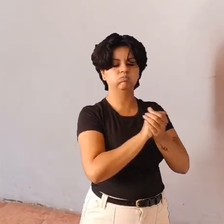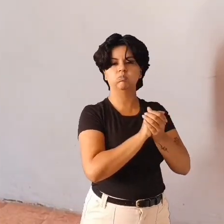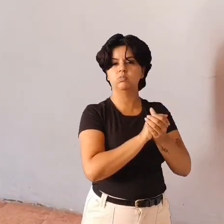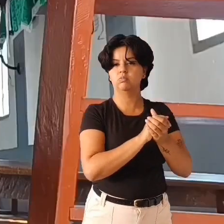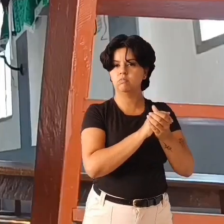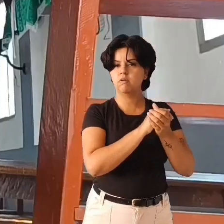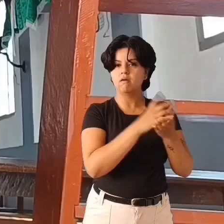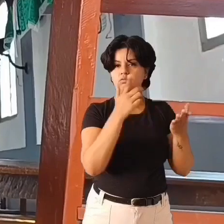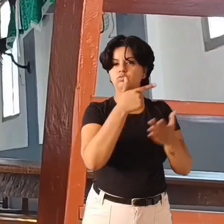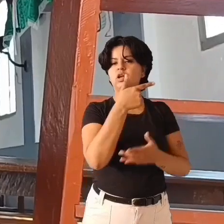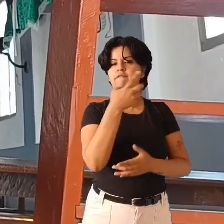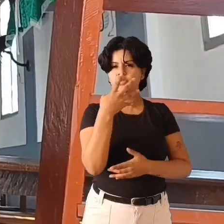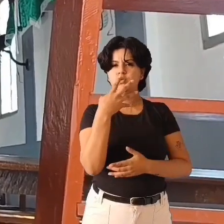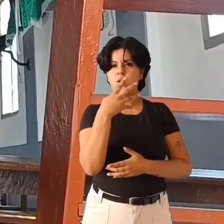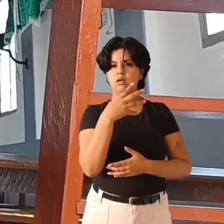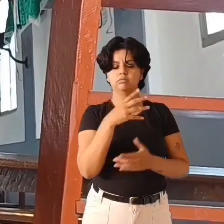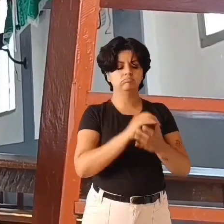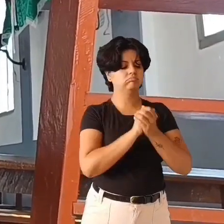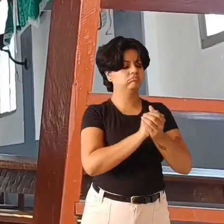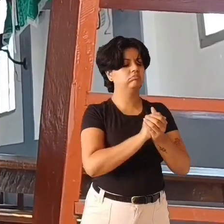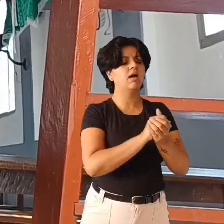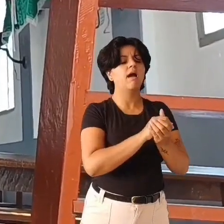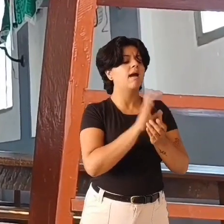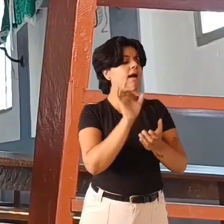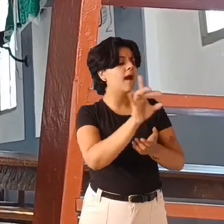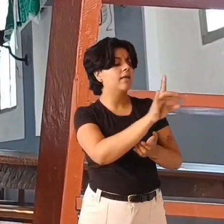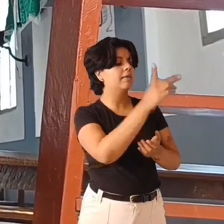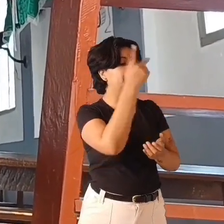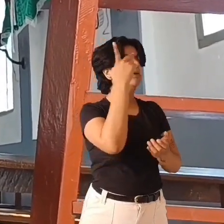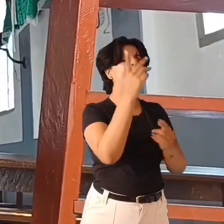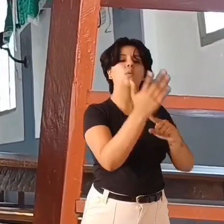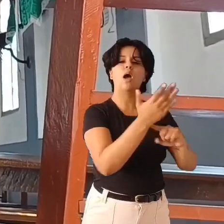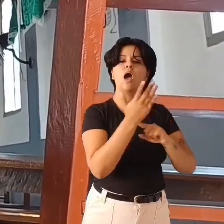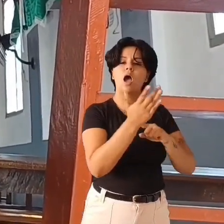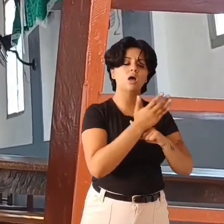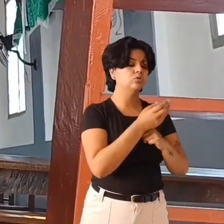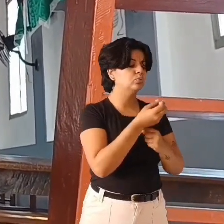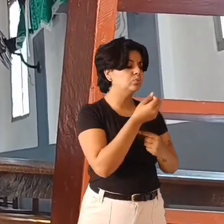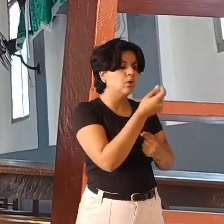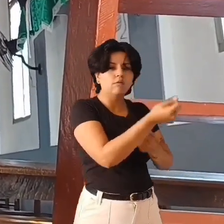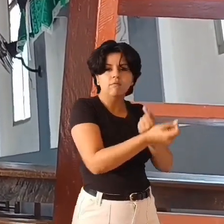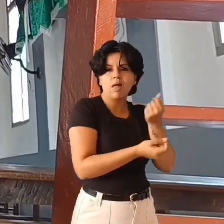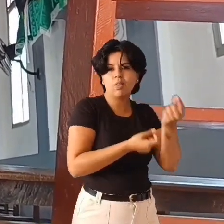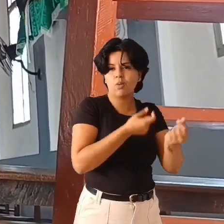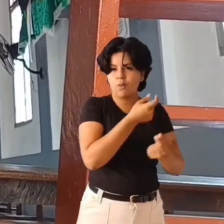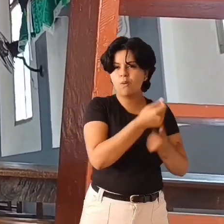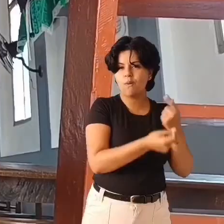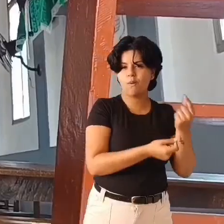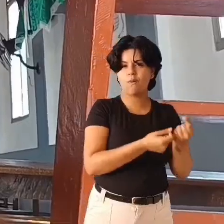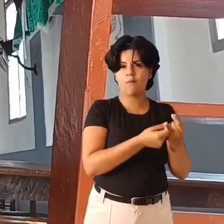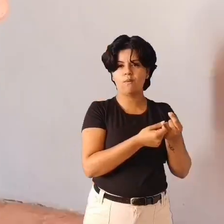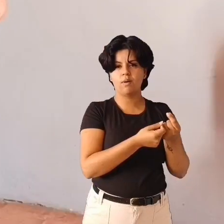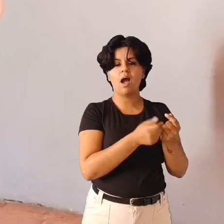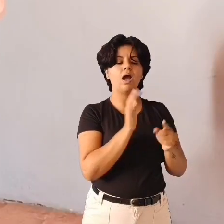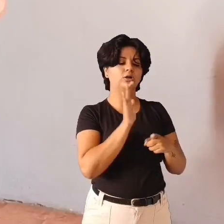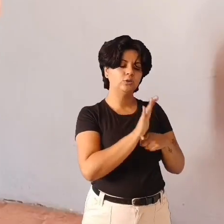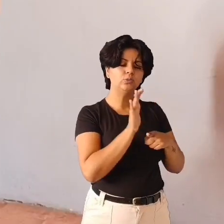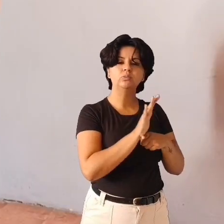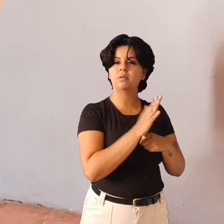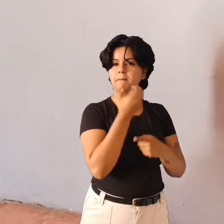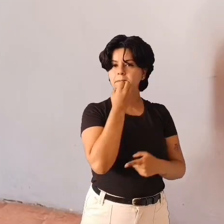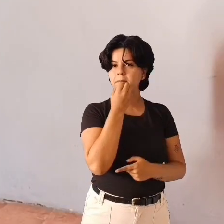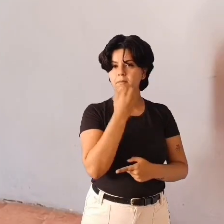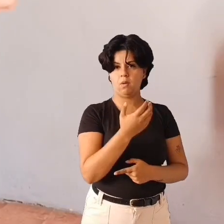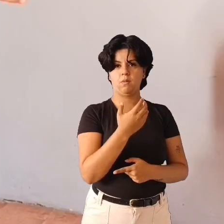saem no sorteio no cargo no dia 24. Cada uma contribui com uma quantia, outra com outra. Alguém já